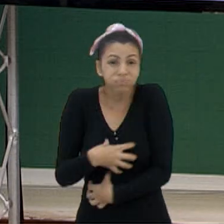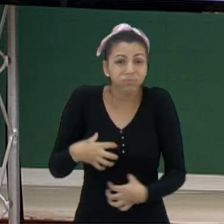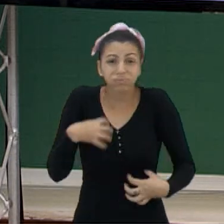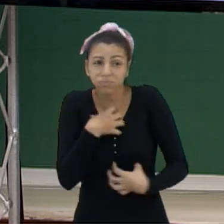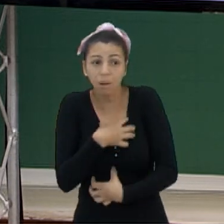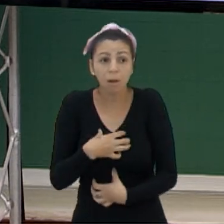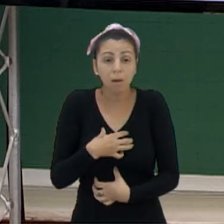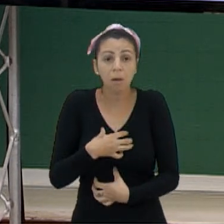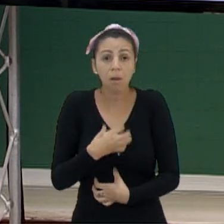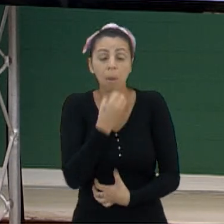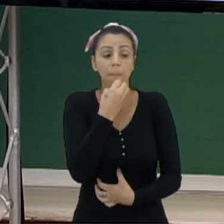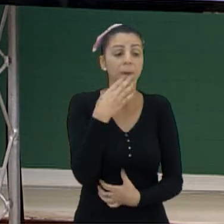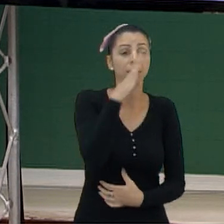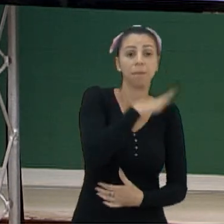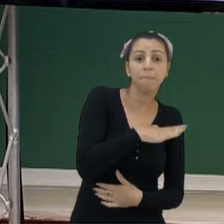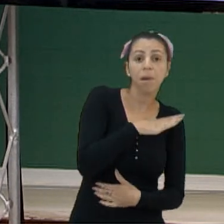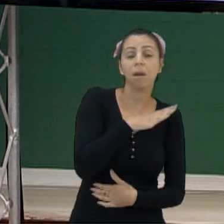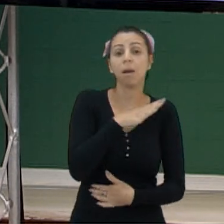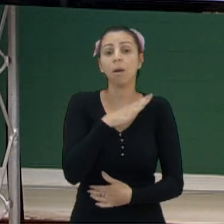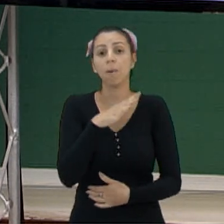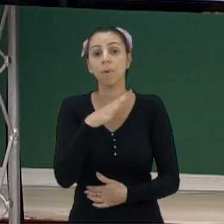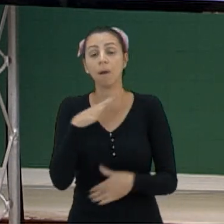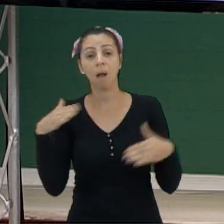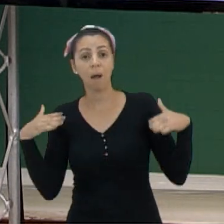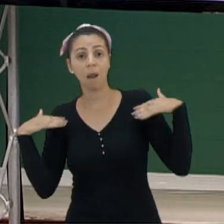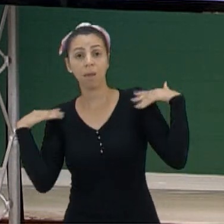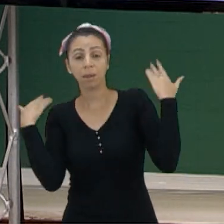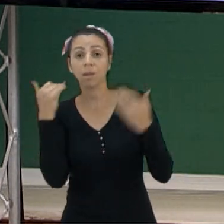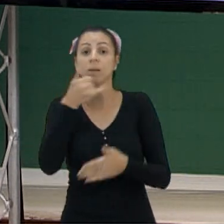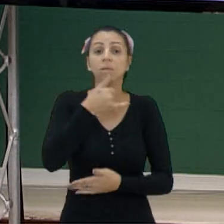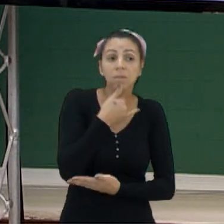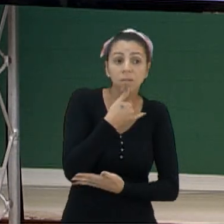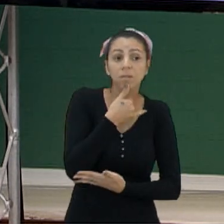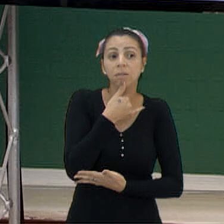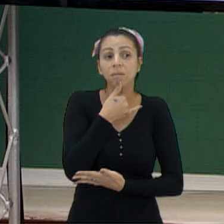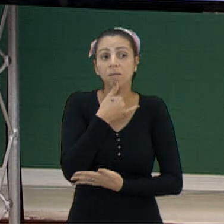bem e mal, alegria, tristeza, paganismo e